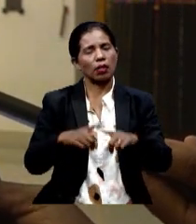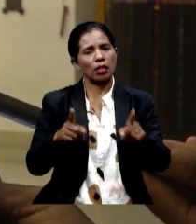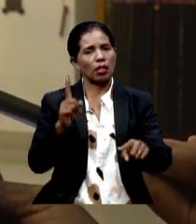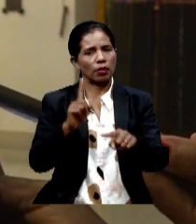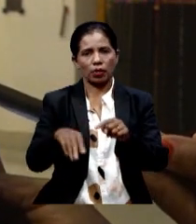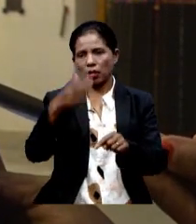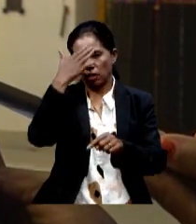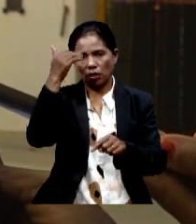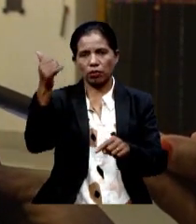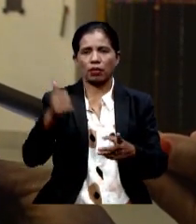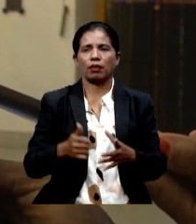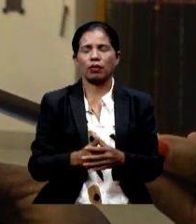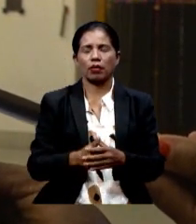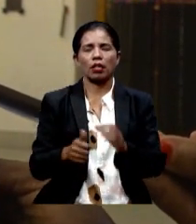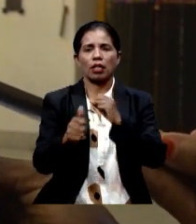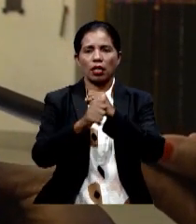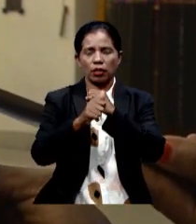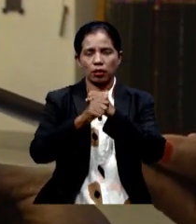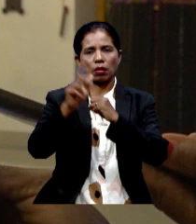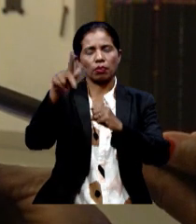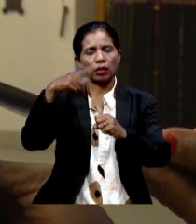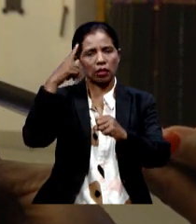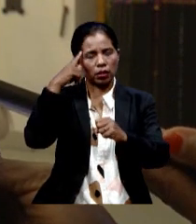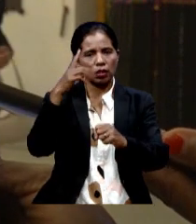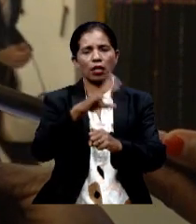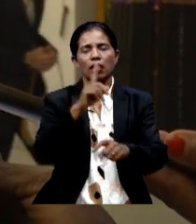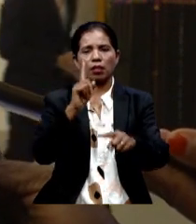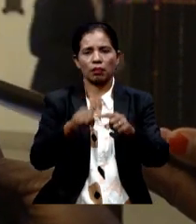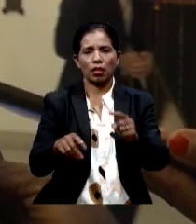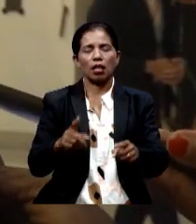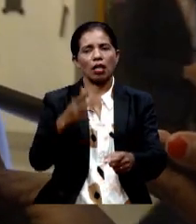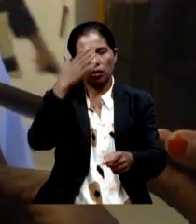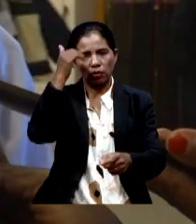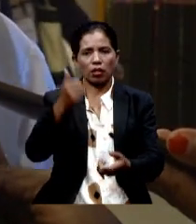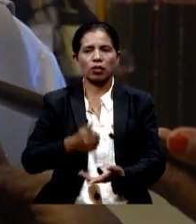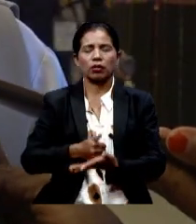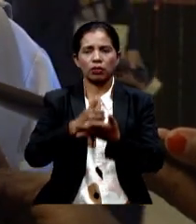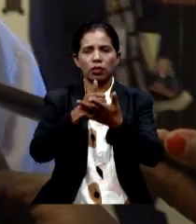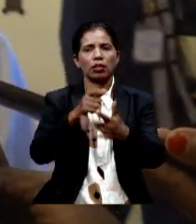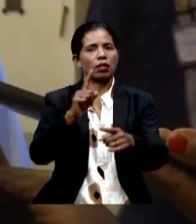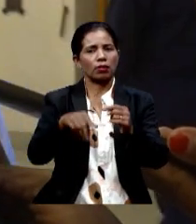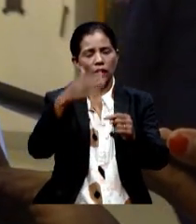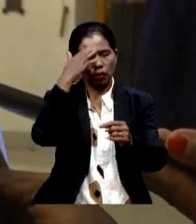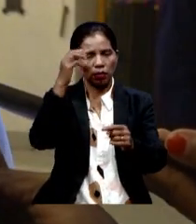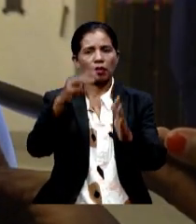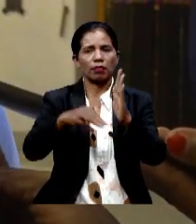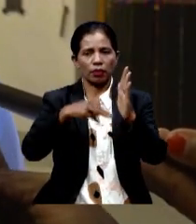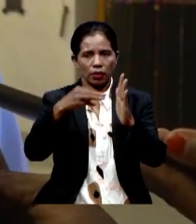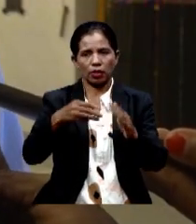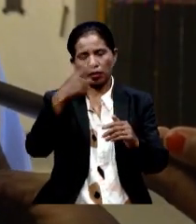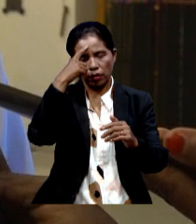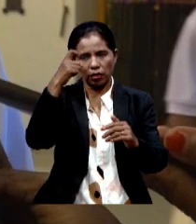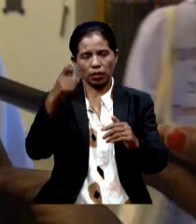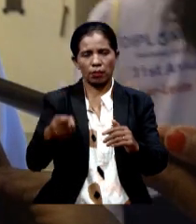lua ação política, la bela lua solidariedade, la bela lua mídia, também ou